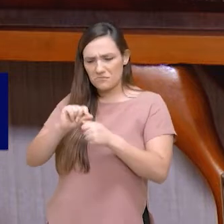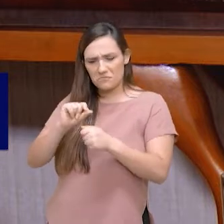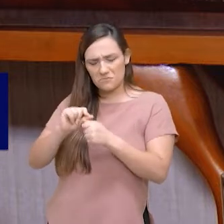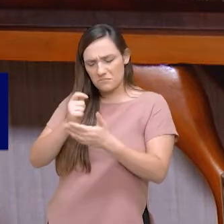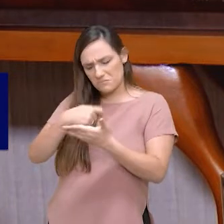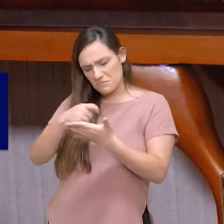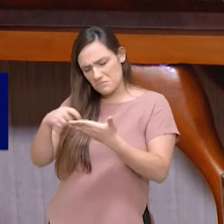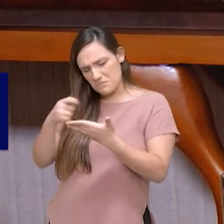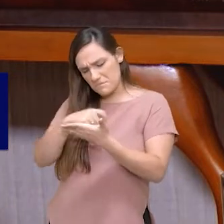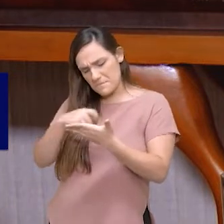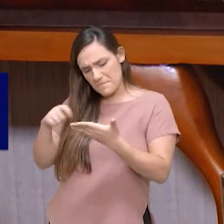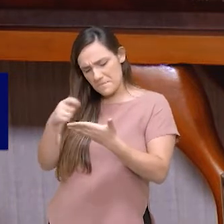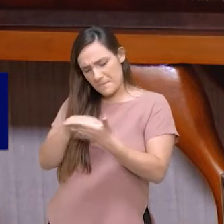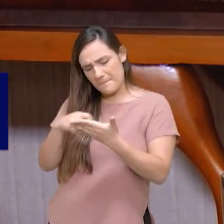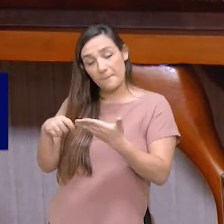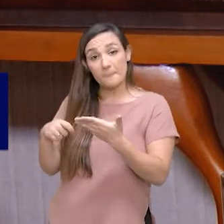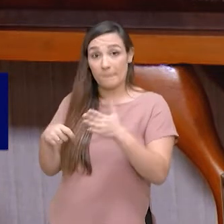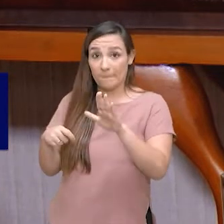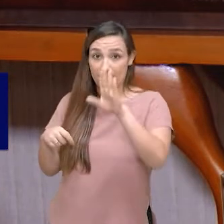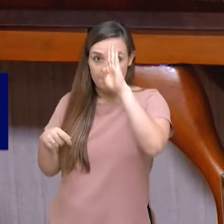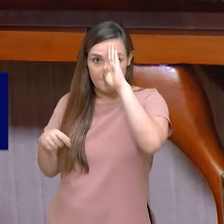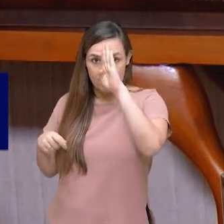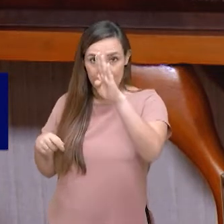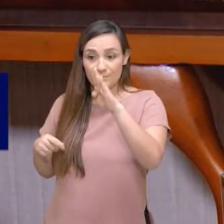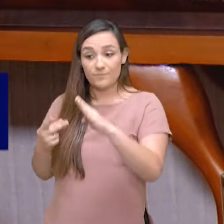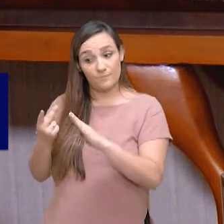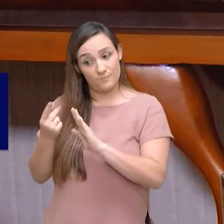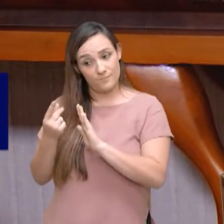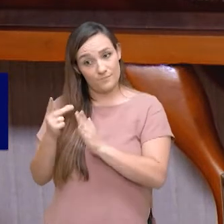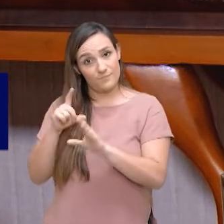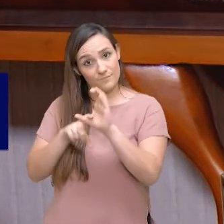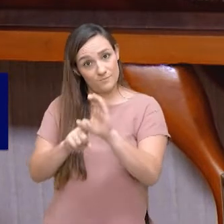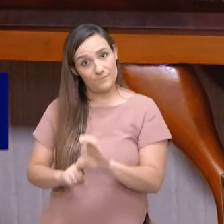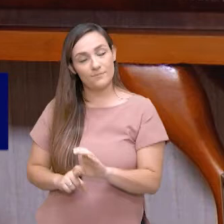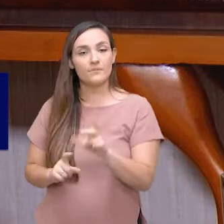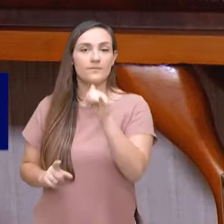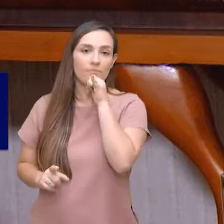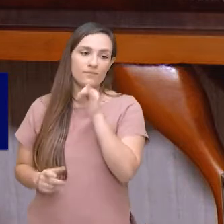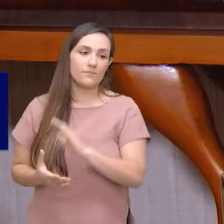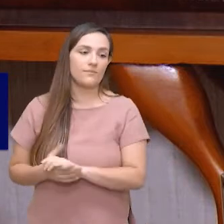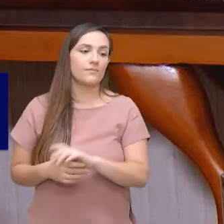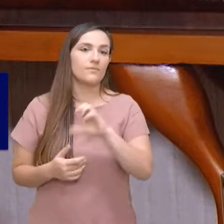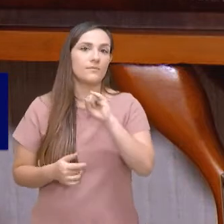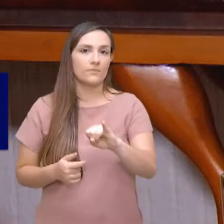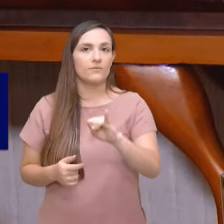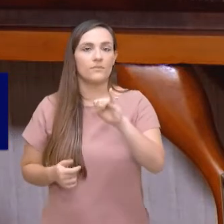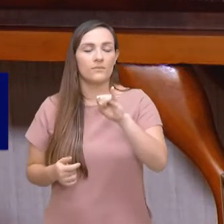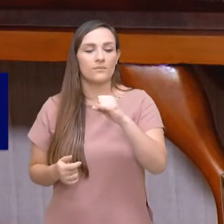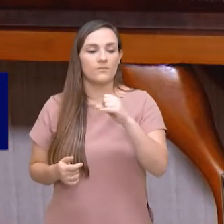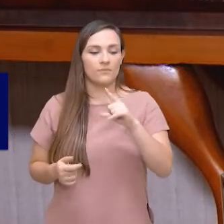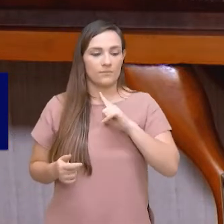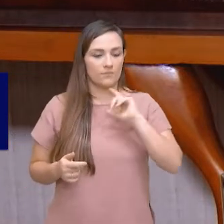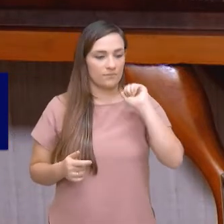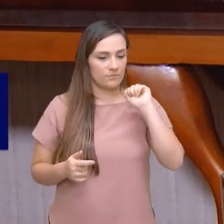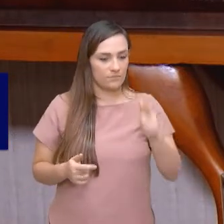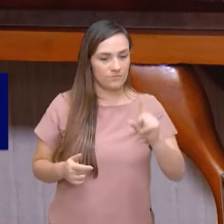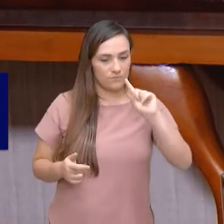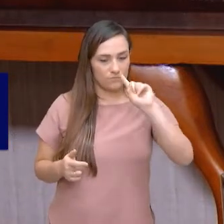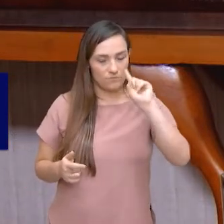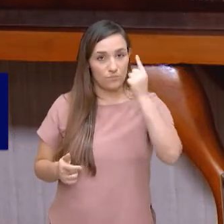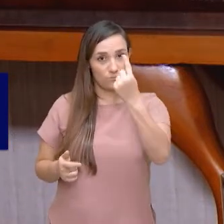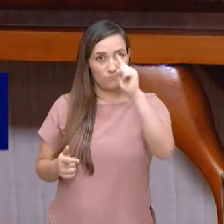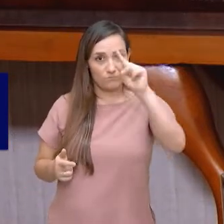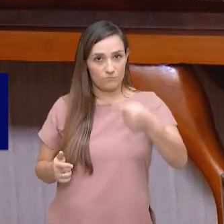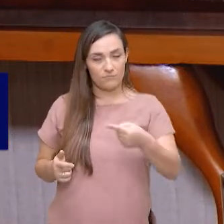entendeu? Principalmente com relação às despesas. Se ele gastava R$1.000, ele anotava num